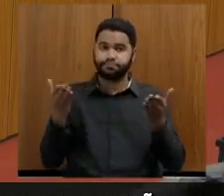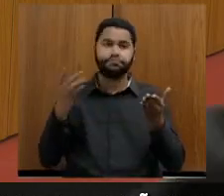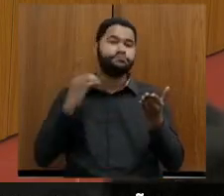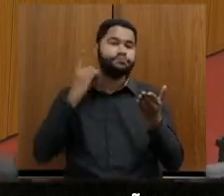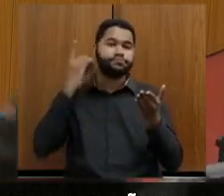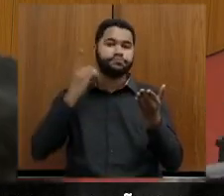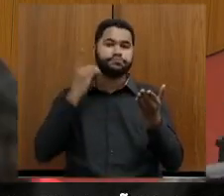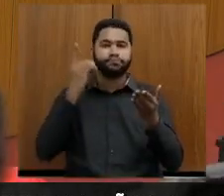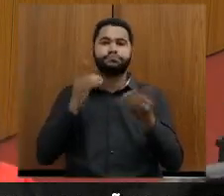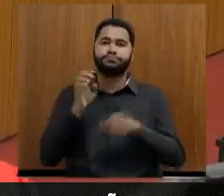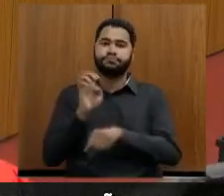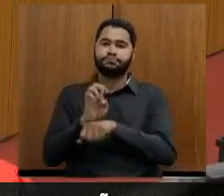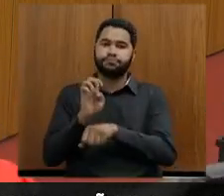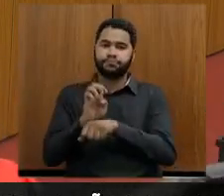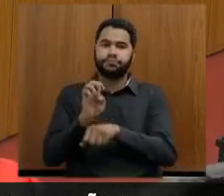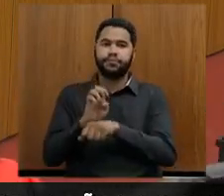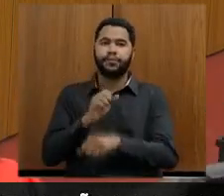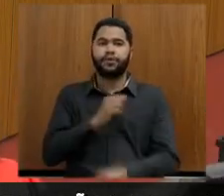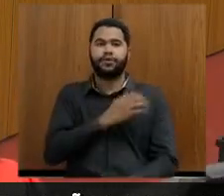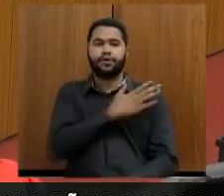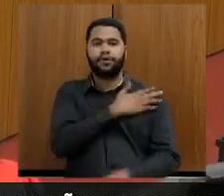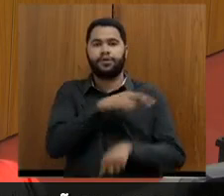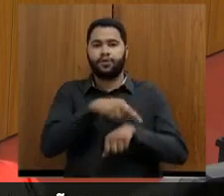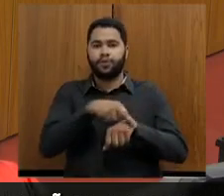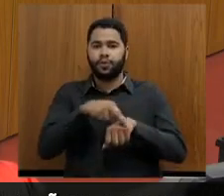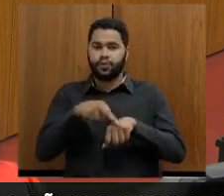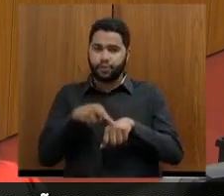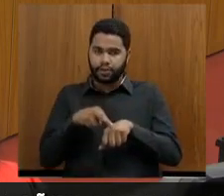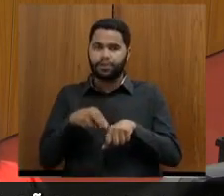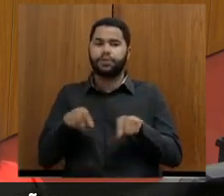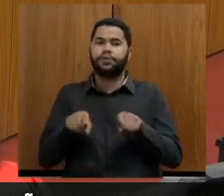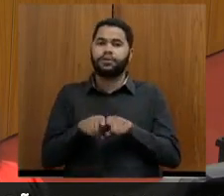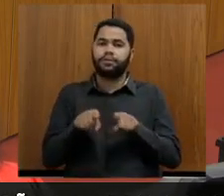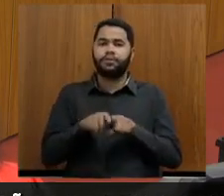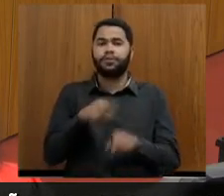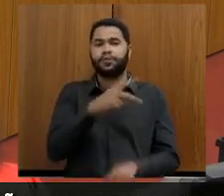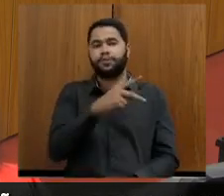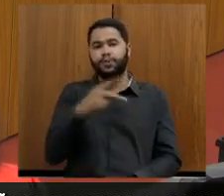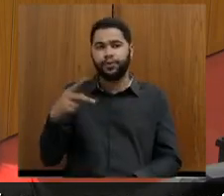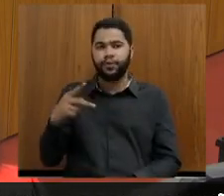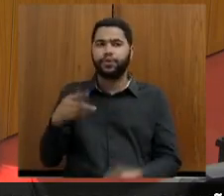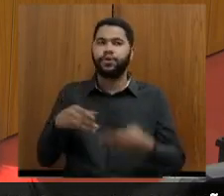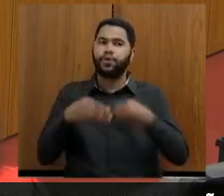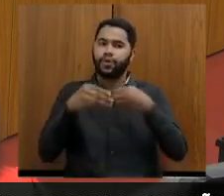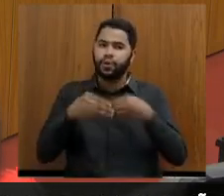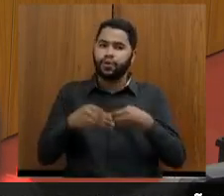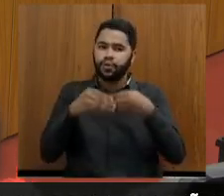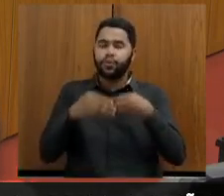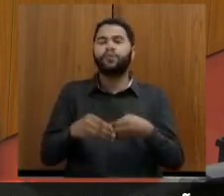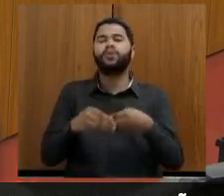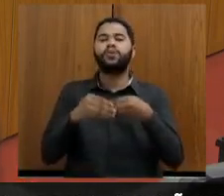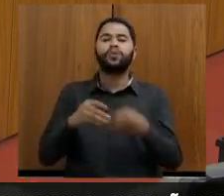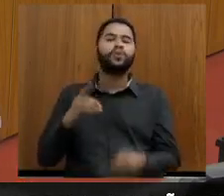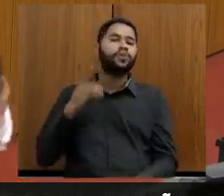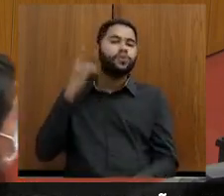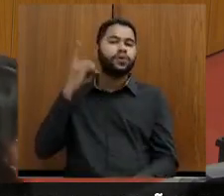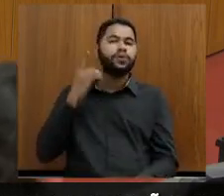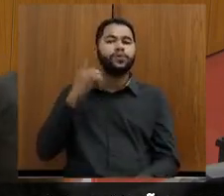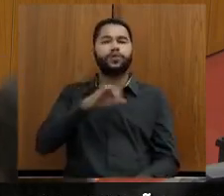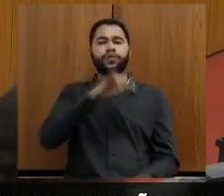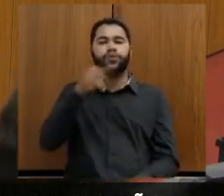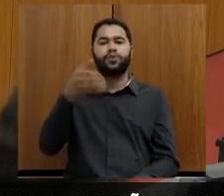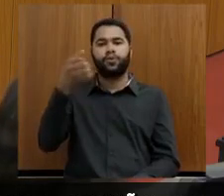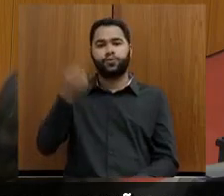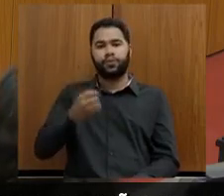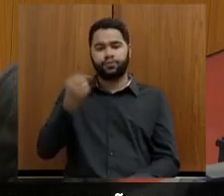Senhor deputado estadual sargento Rodrigues presidente o comprimento também Deputado João Leite